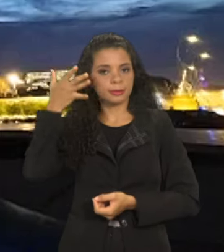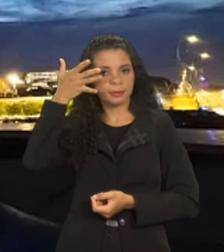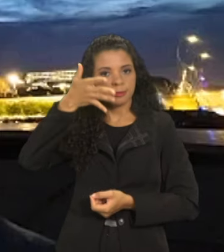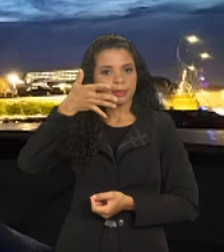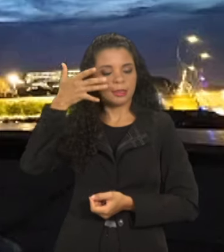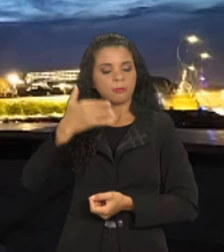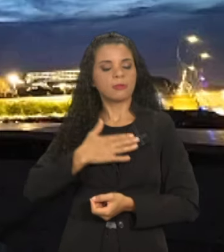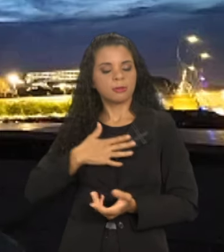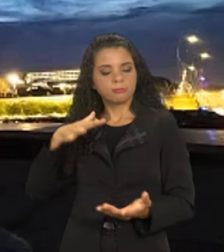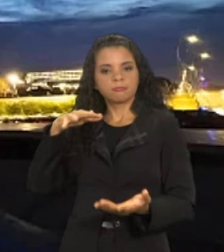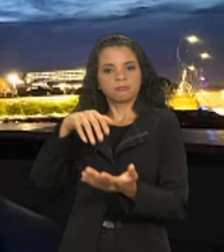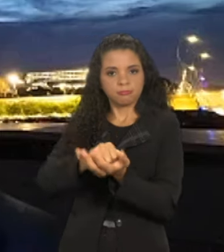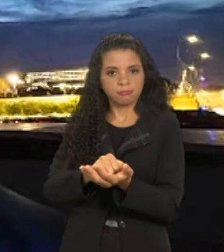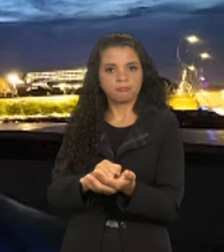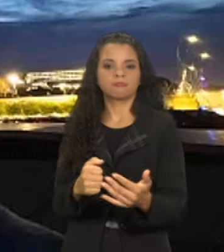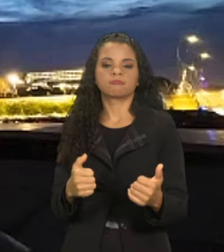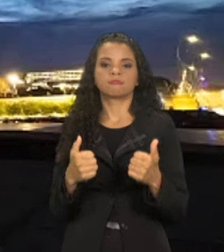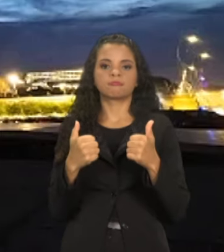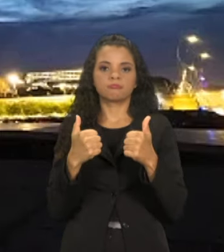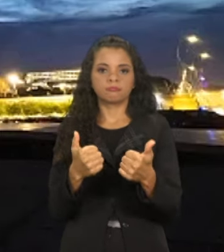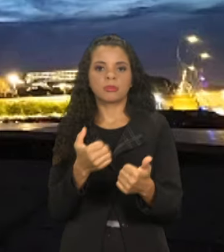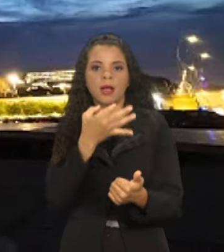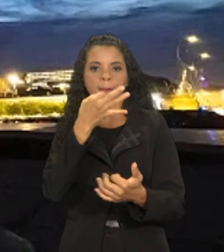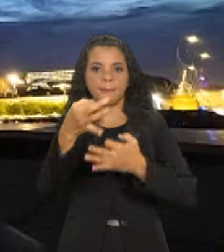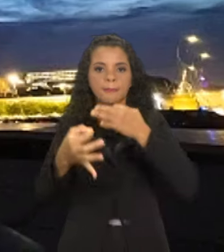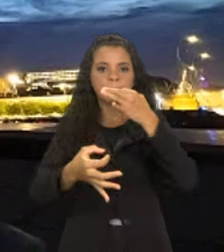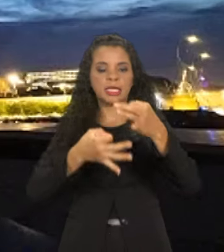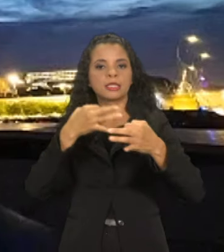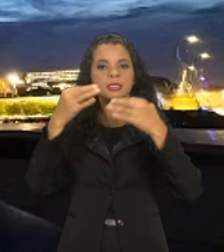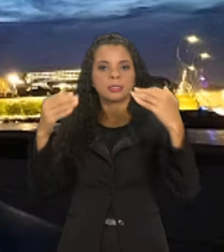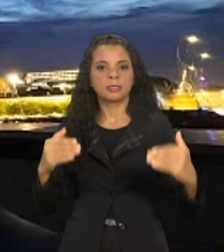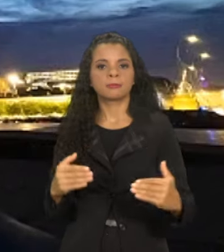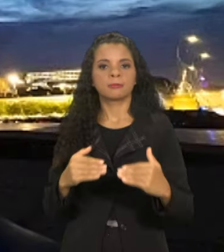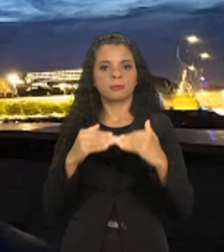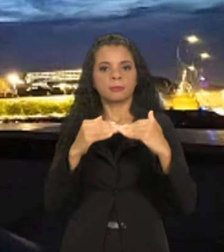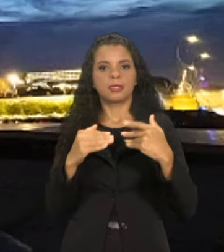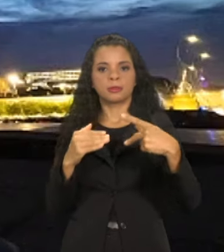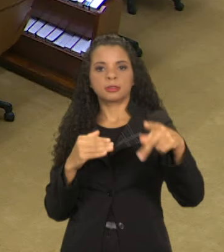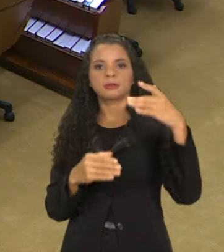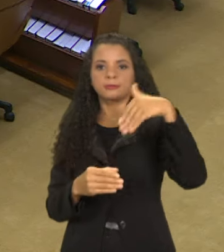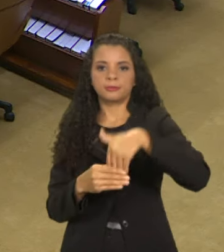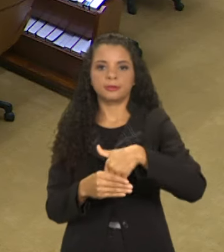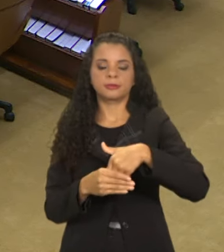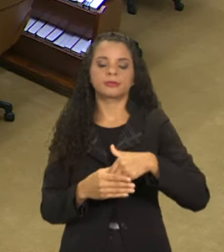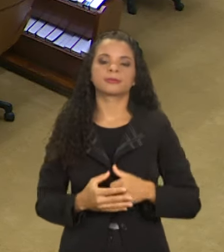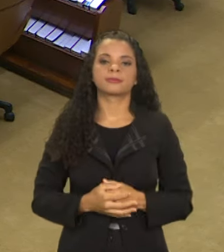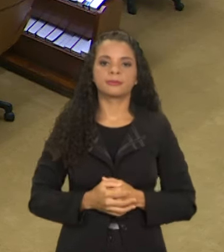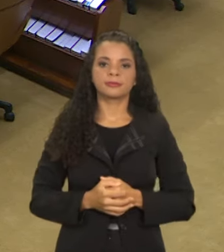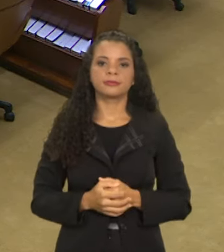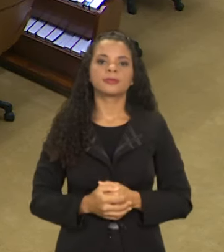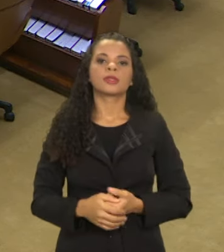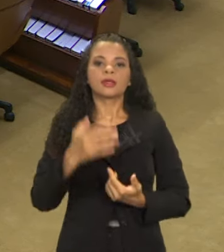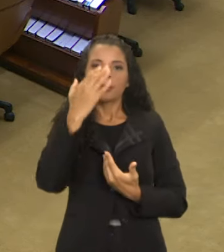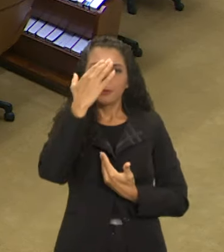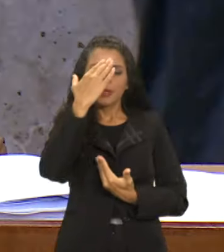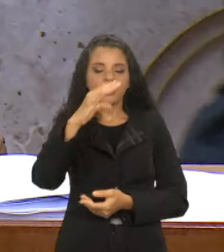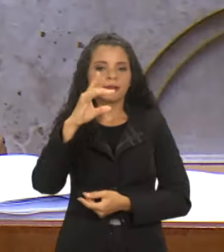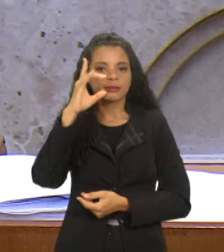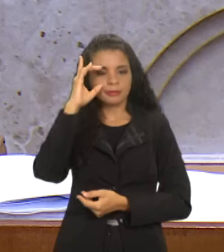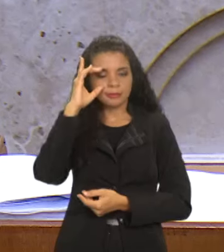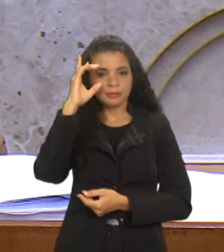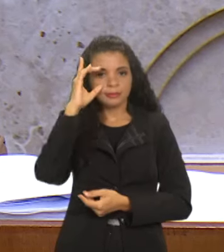adesão à opinião e à manifestação e ao voto de Vossa Excelência. Muitíssimo obrigado, ministro André Mendonça. Com